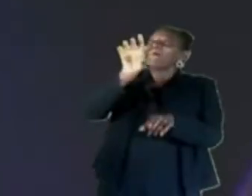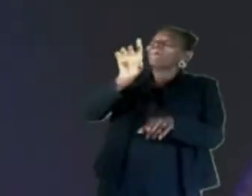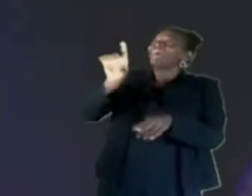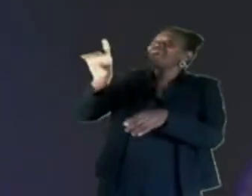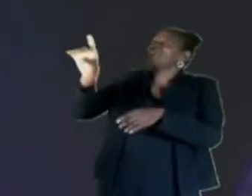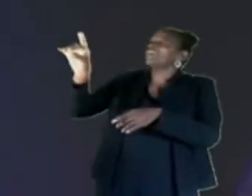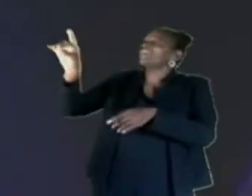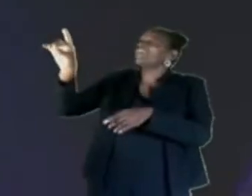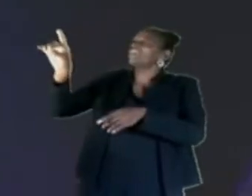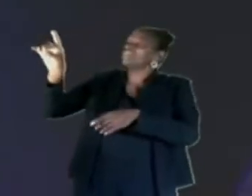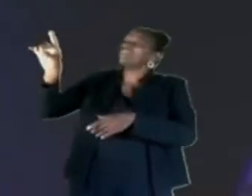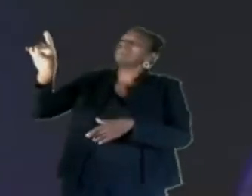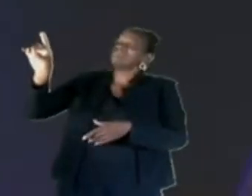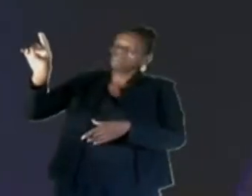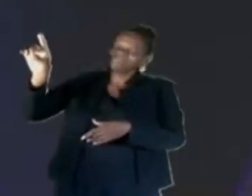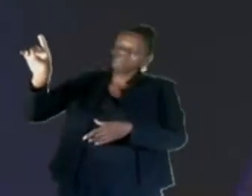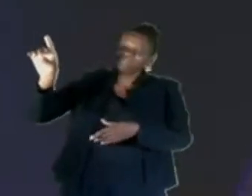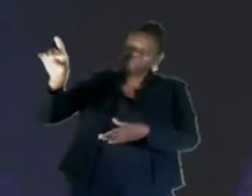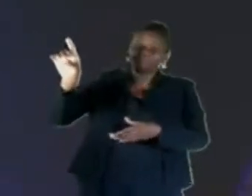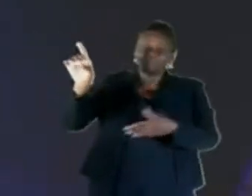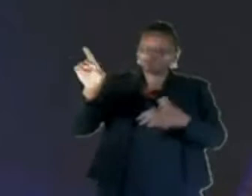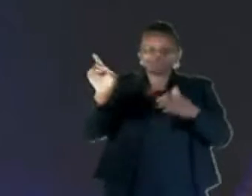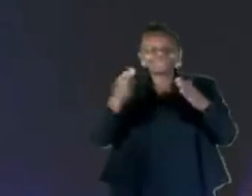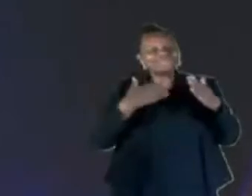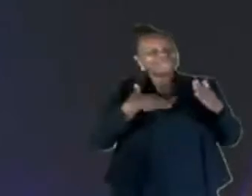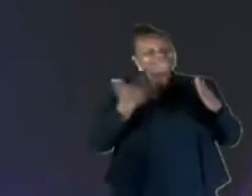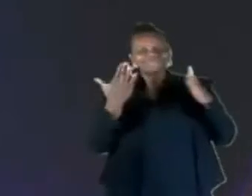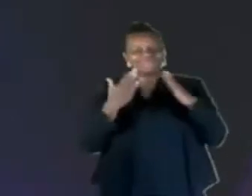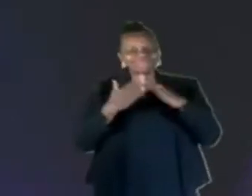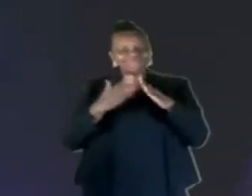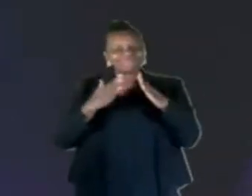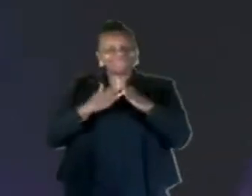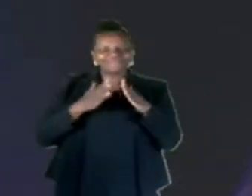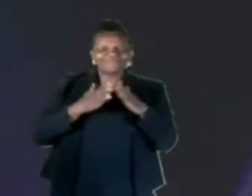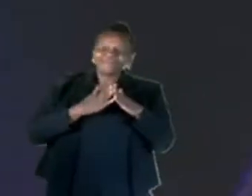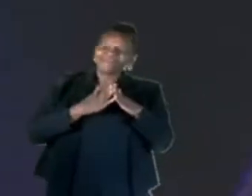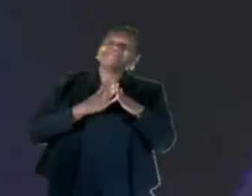tem lugar em minha casa, se quiser.